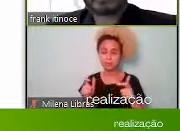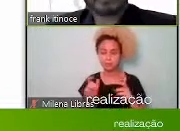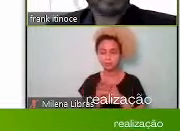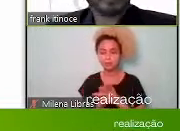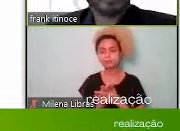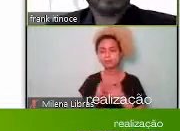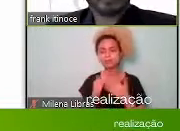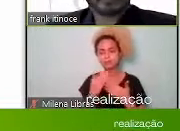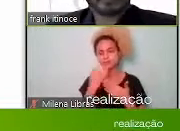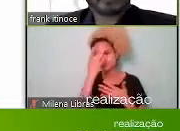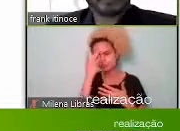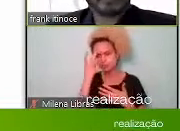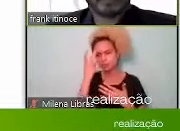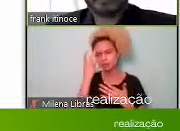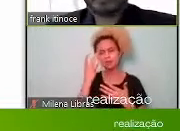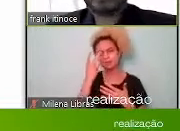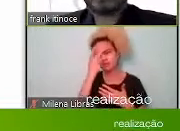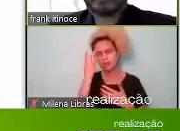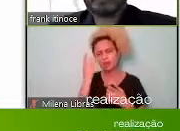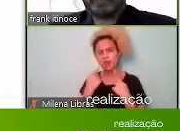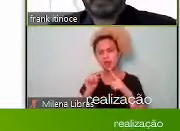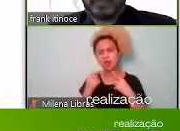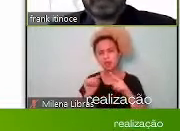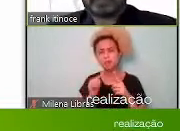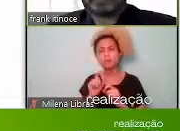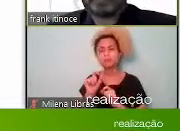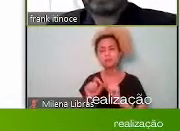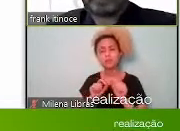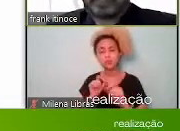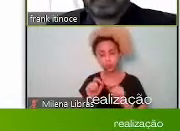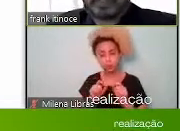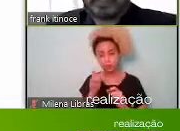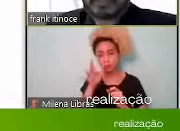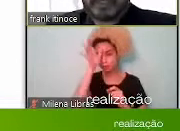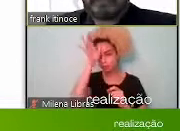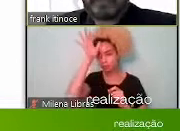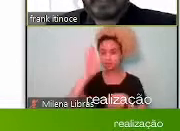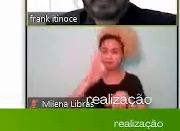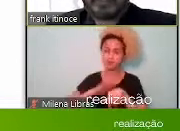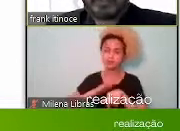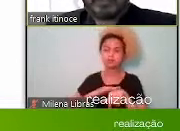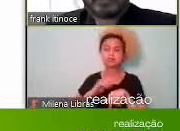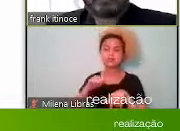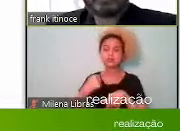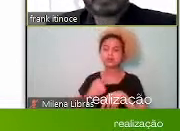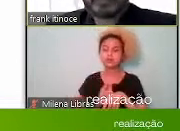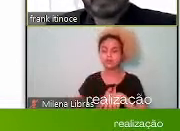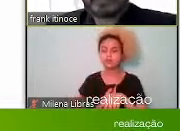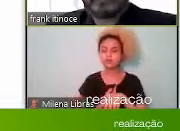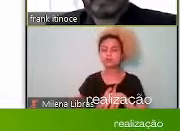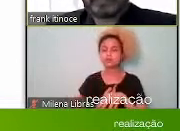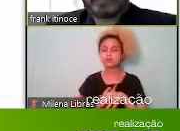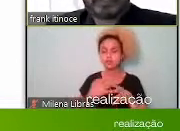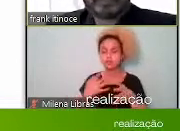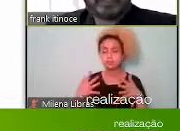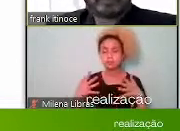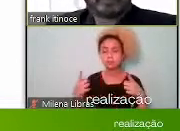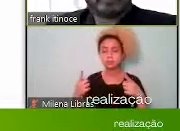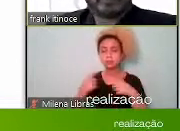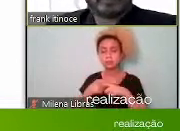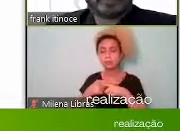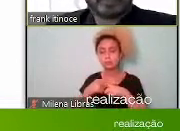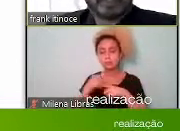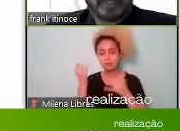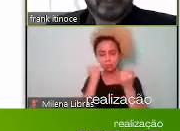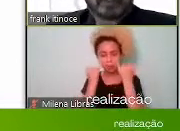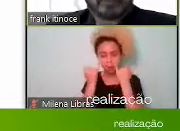Então, e aí o pessoal começou a reclamar. O que o bombeiro fez? Nós fizemos uma estatística cruzando as informações entre o